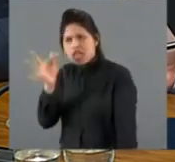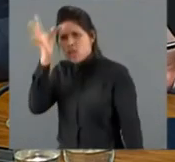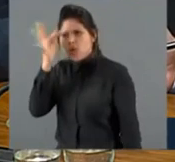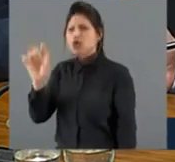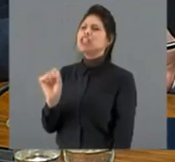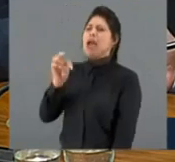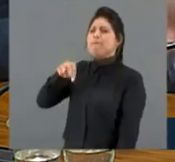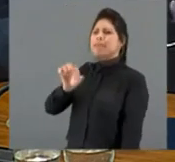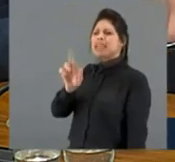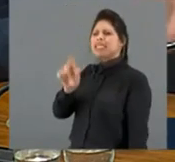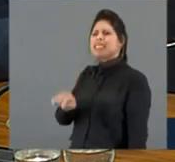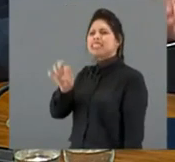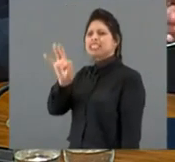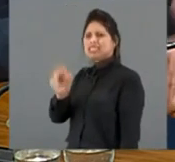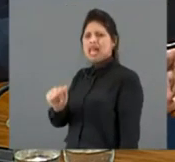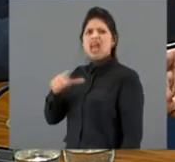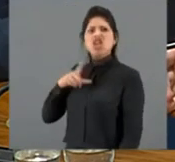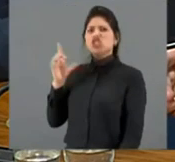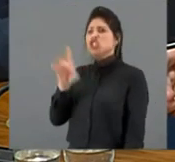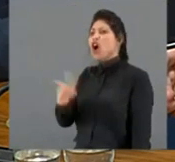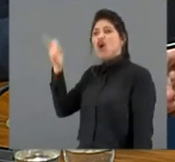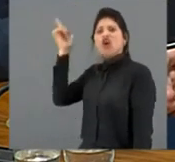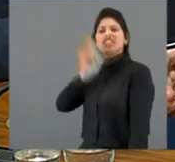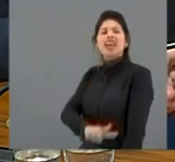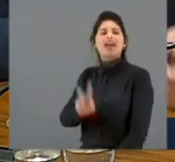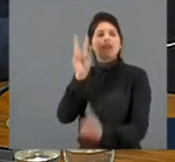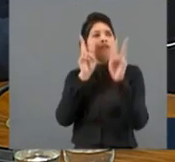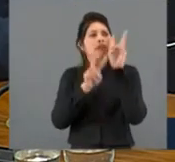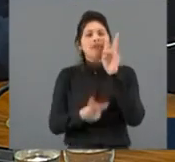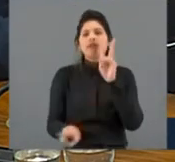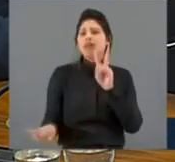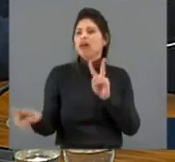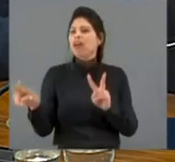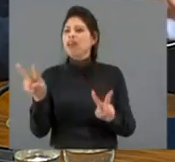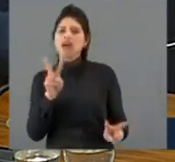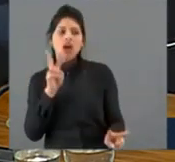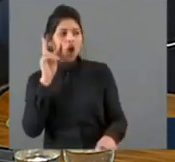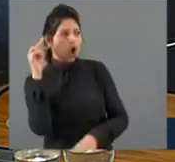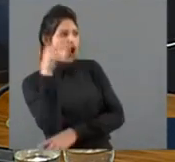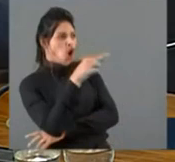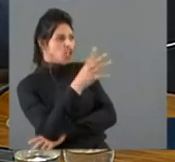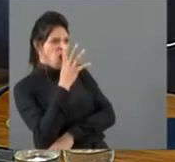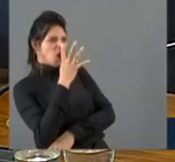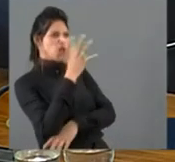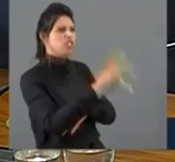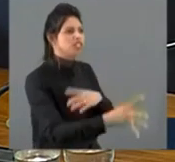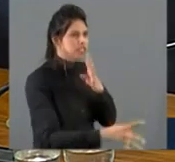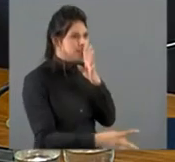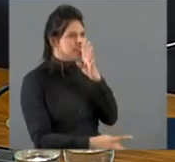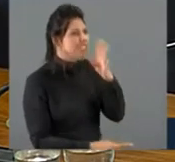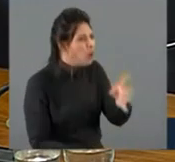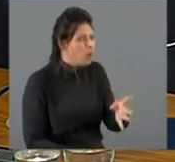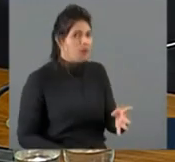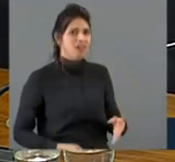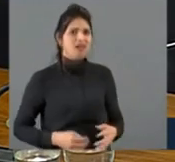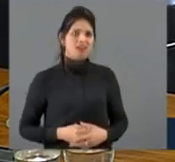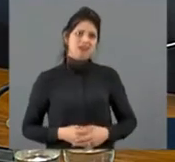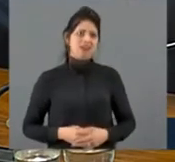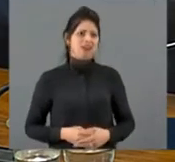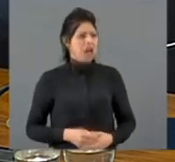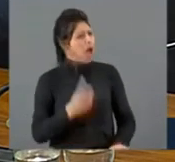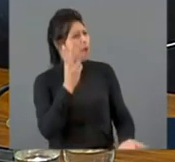marxista, só consegue ver no seu adversário um opressor, alguém que precisa